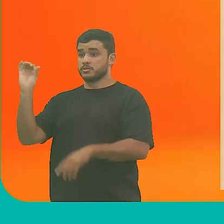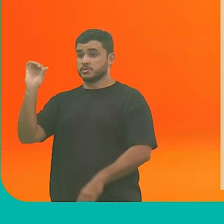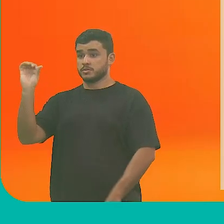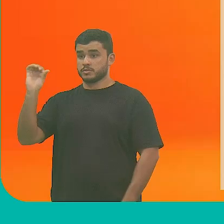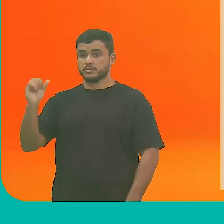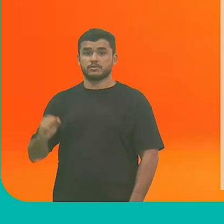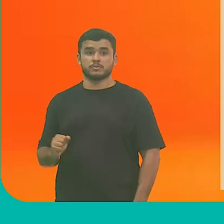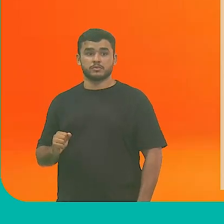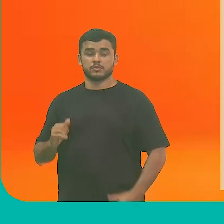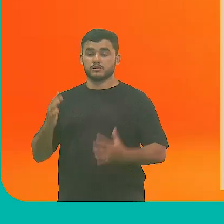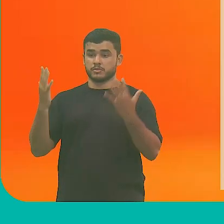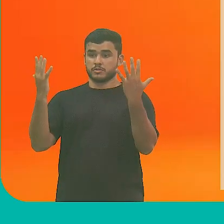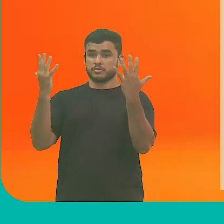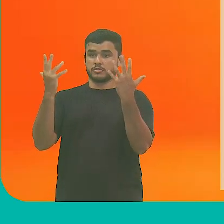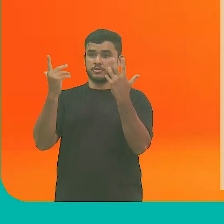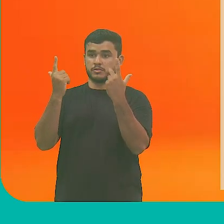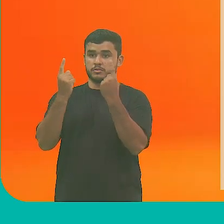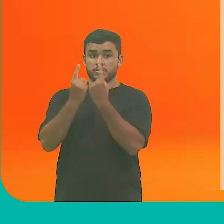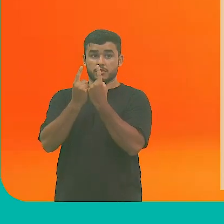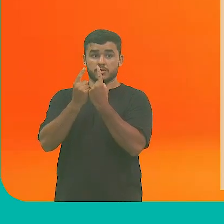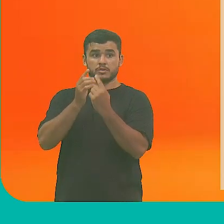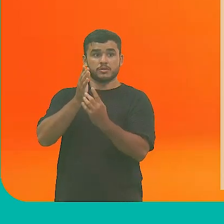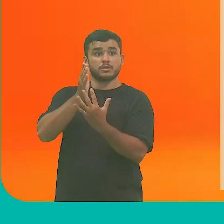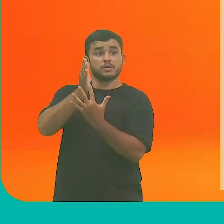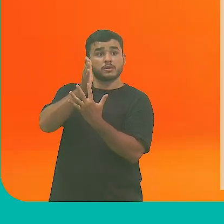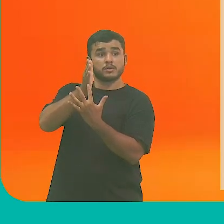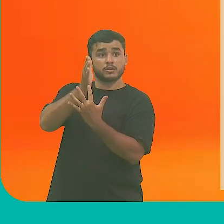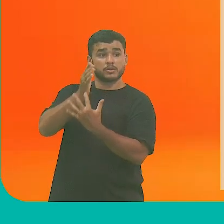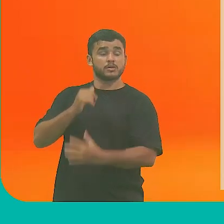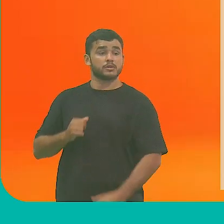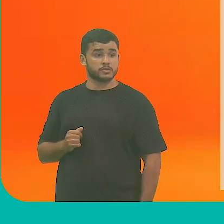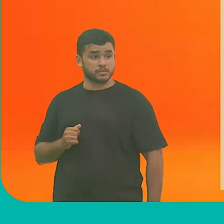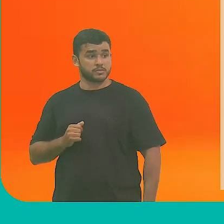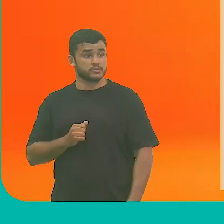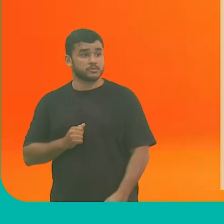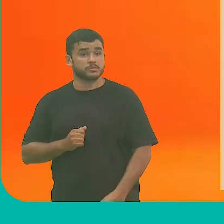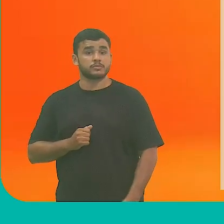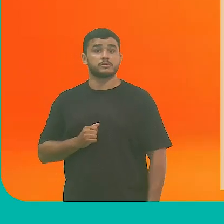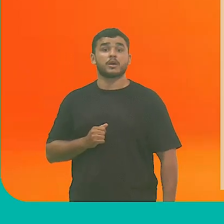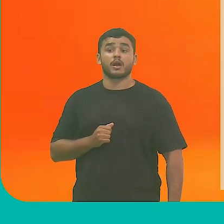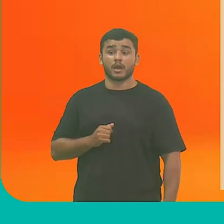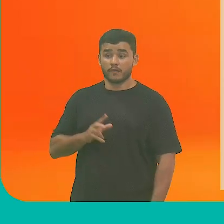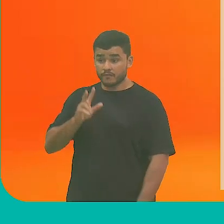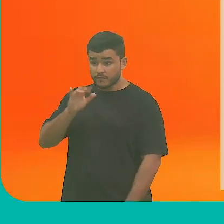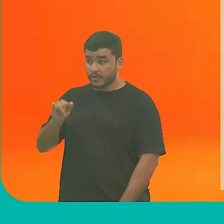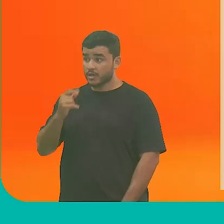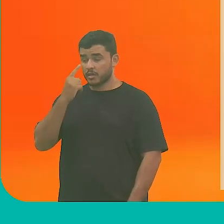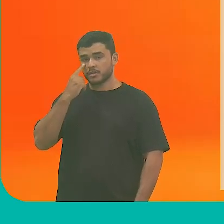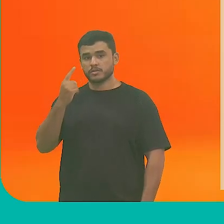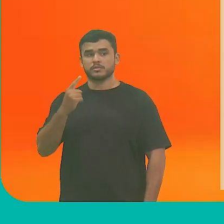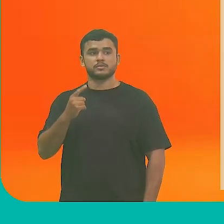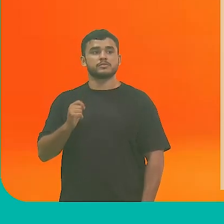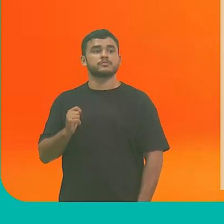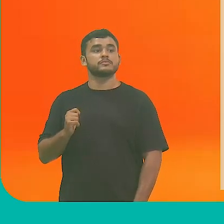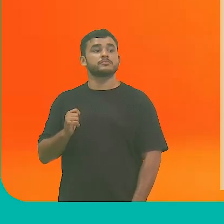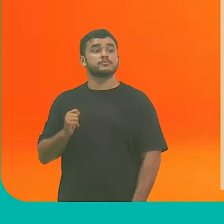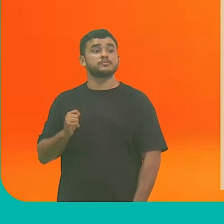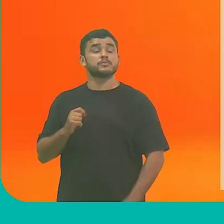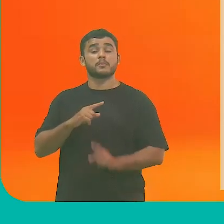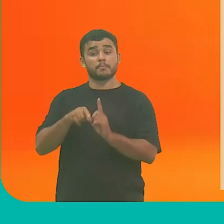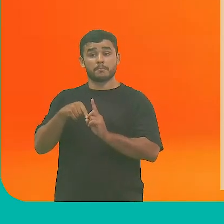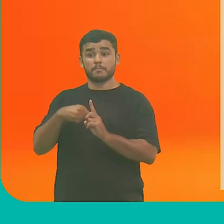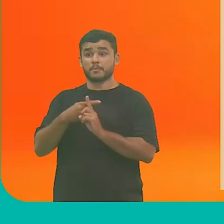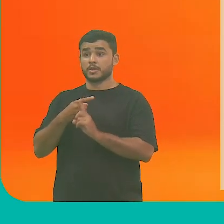mediana. Se eu tenho 23 termos, quanto é que é 23 mais 1? 24. Dividido por